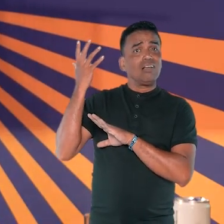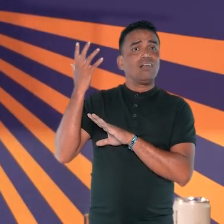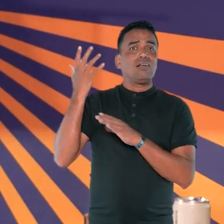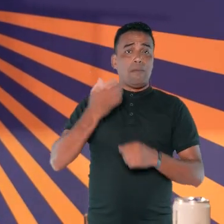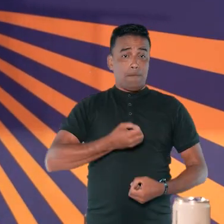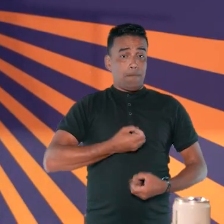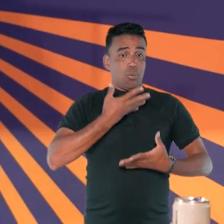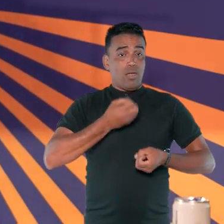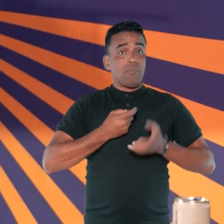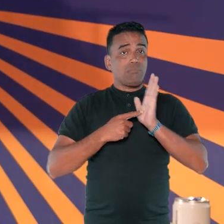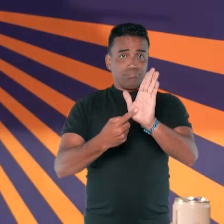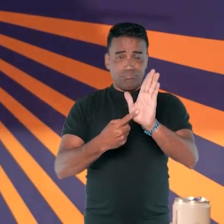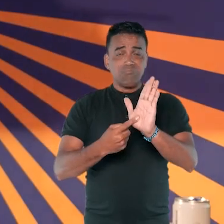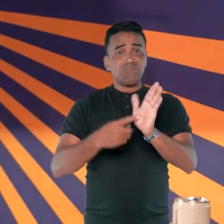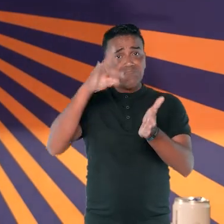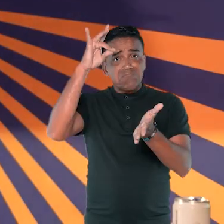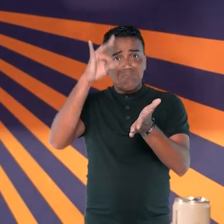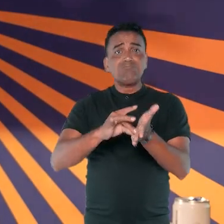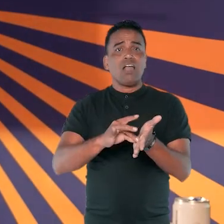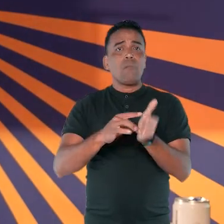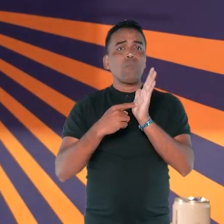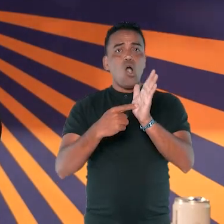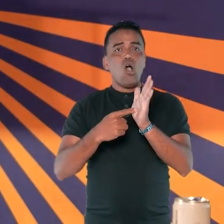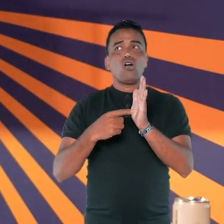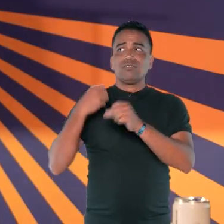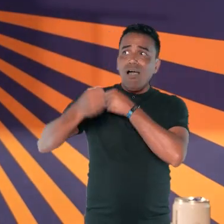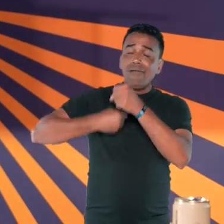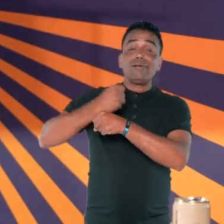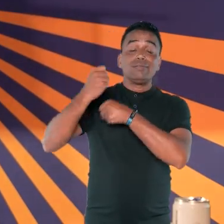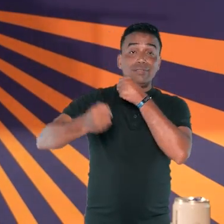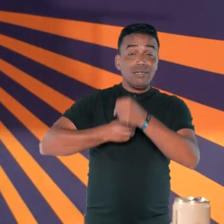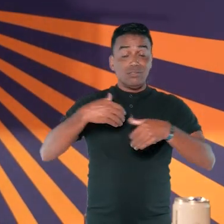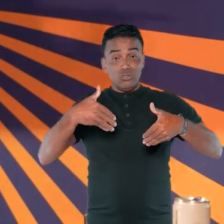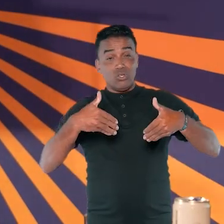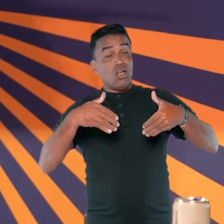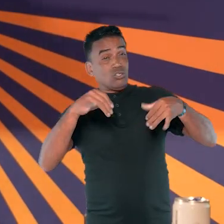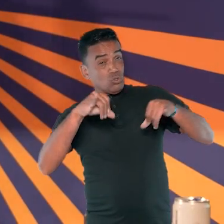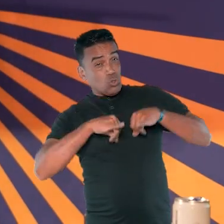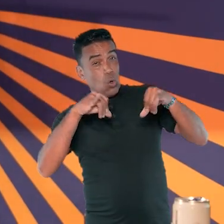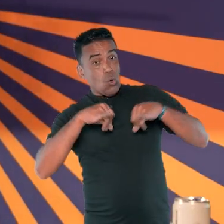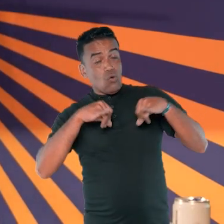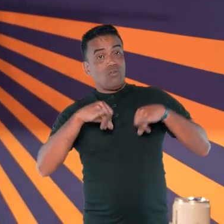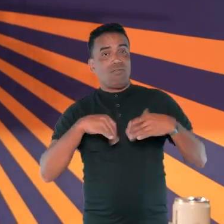poema reflete exatamente os anos que, no caso do poeta, passou por